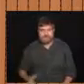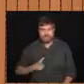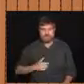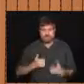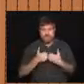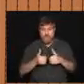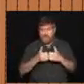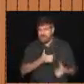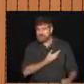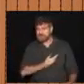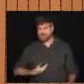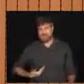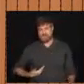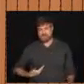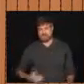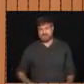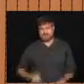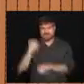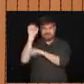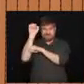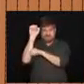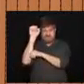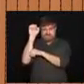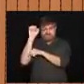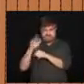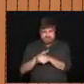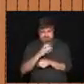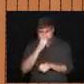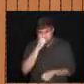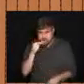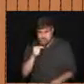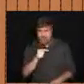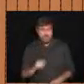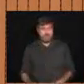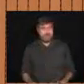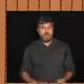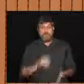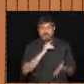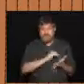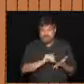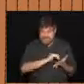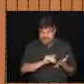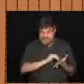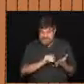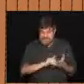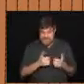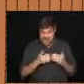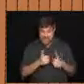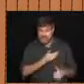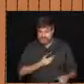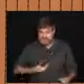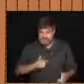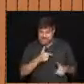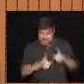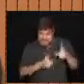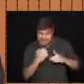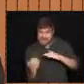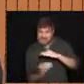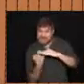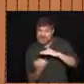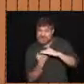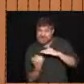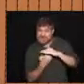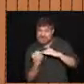Transporte público, o secretário de transporte, presidente da INDEC, ele está trabalhando junto com a empresa, com as